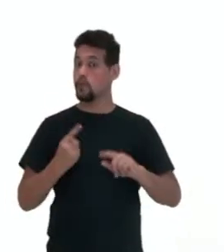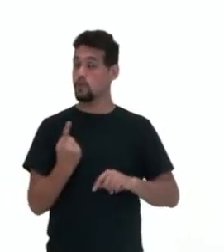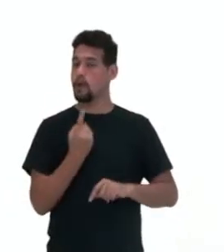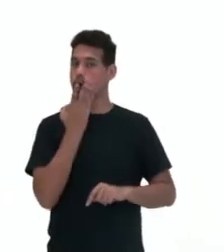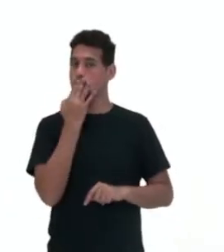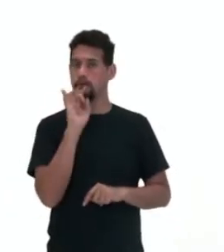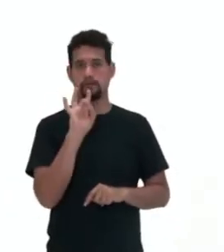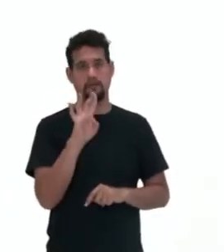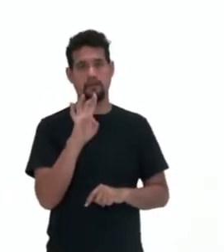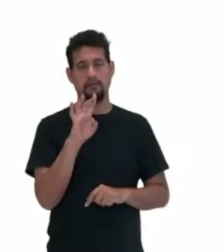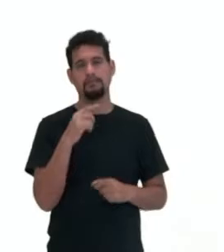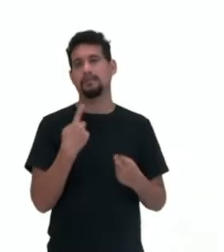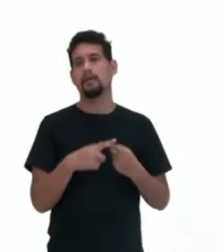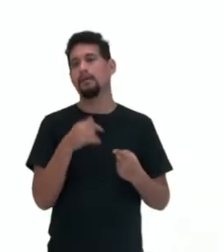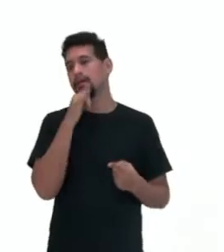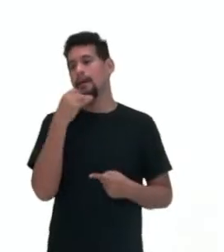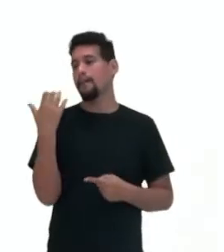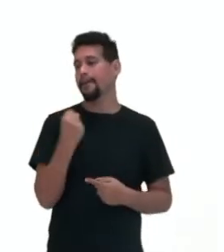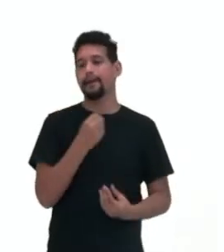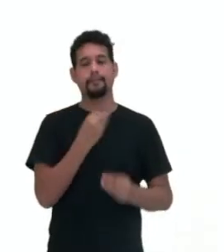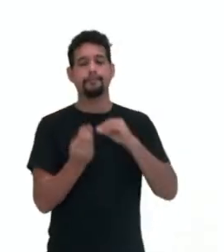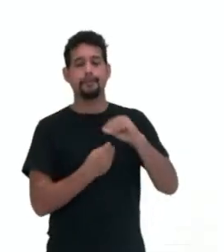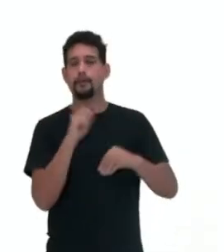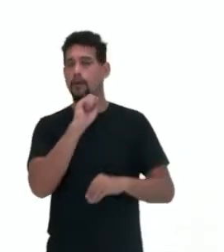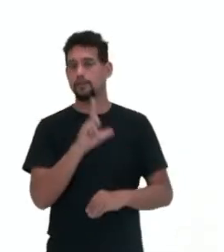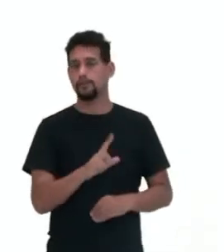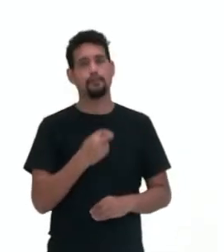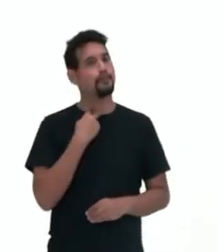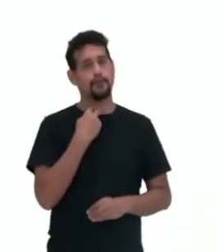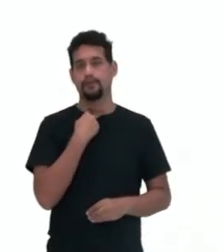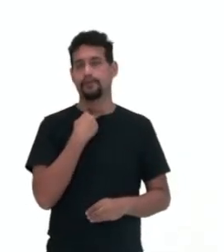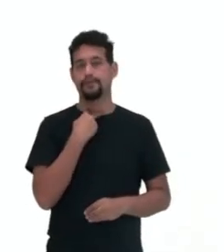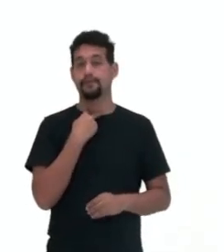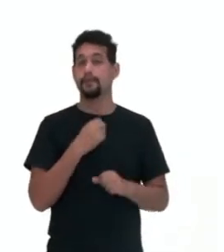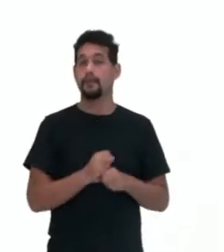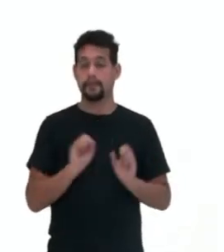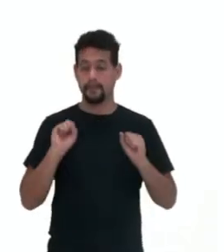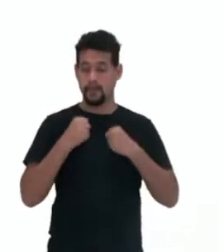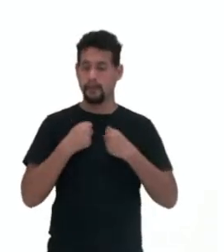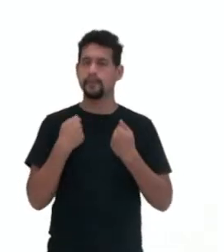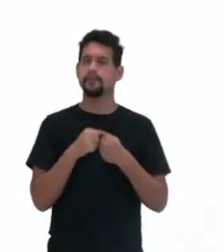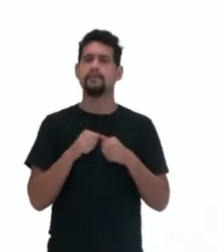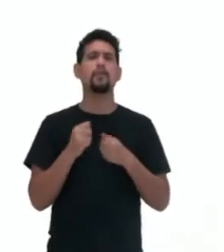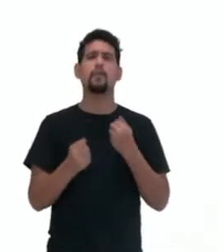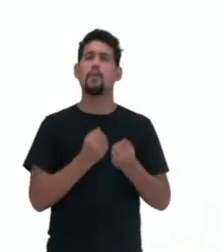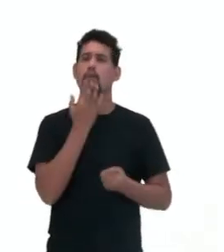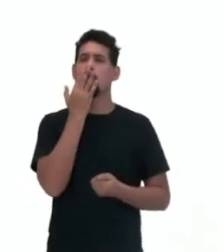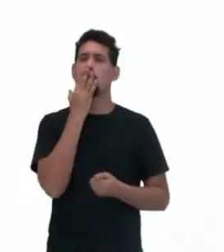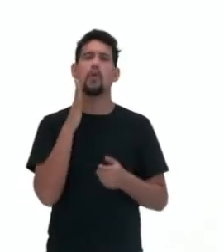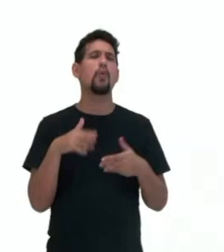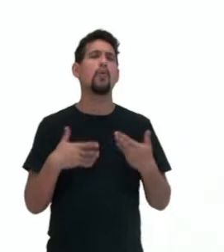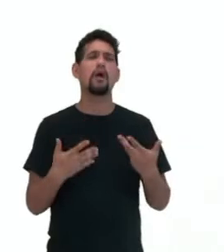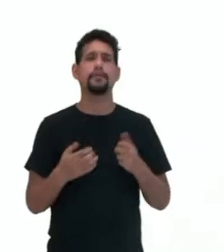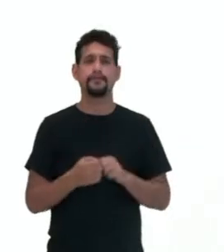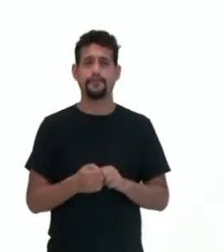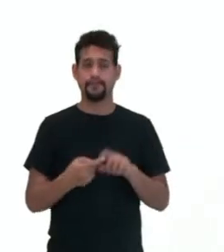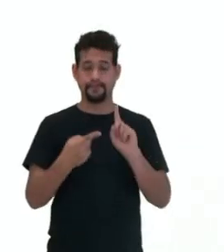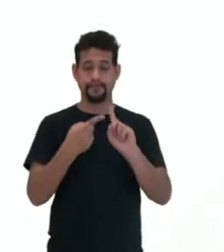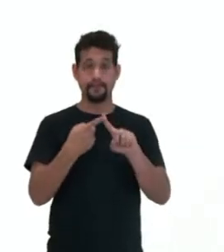posso usar de uma cor, por exemplo, branco com gola azul. Os kimonos devem ser feitos nas cores. Então, vamos ver quais as